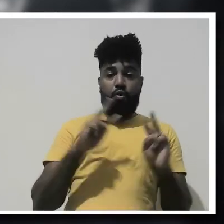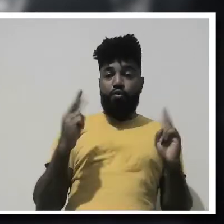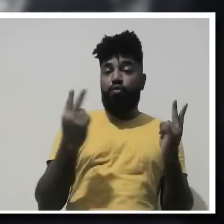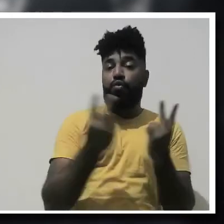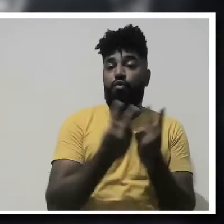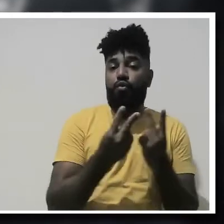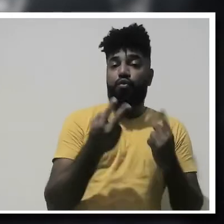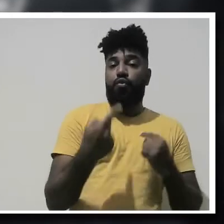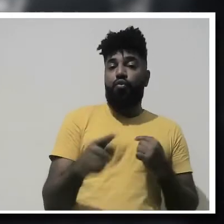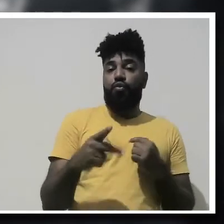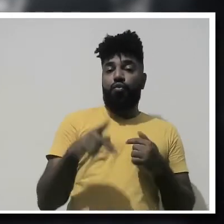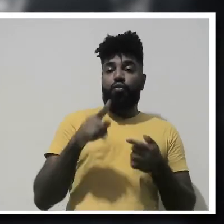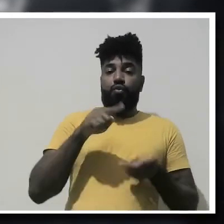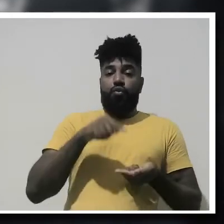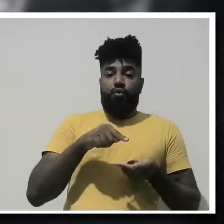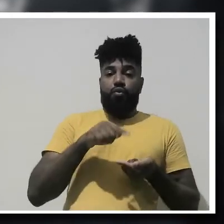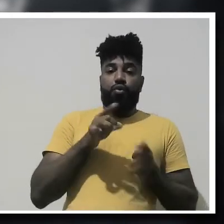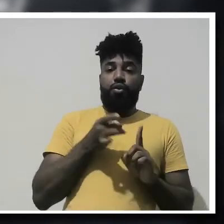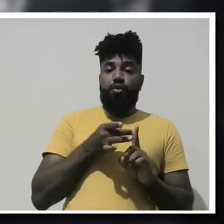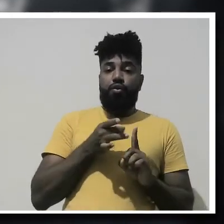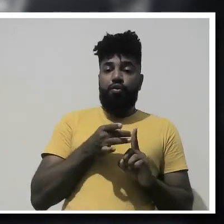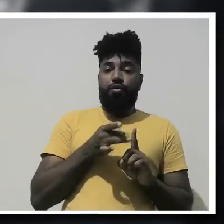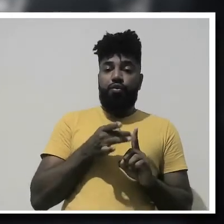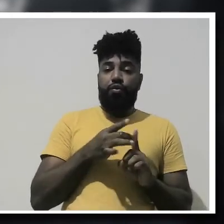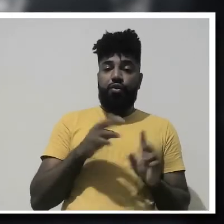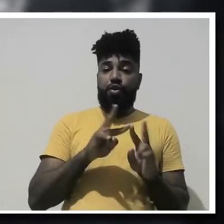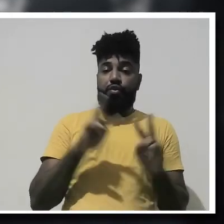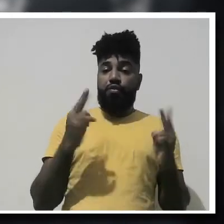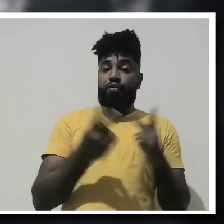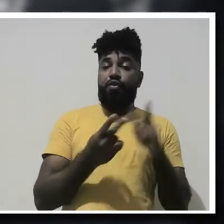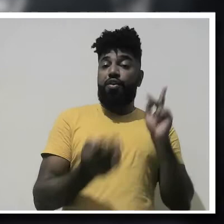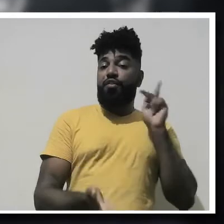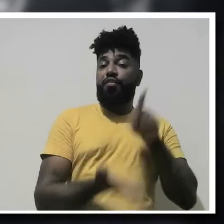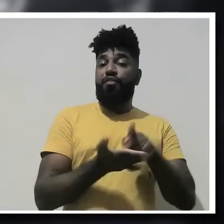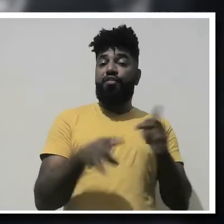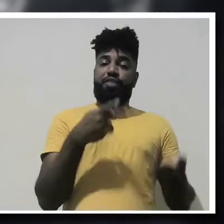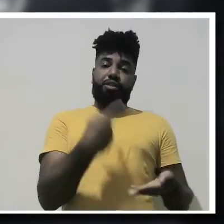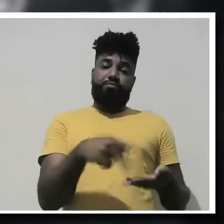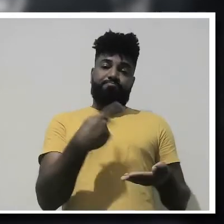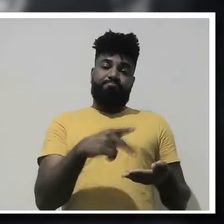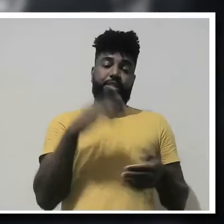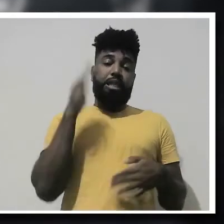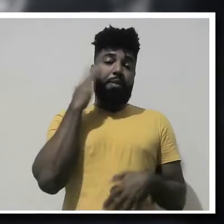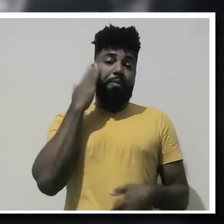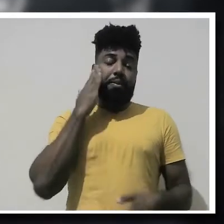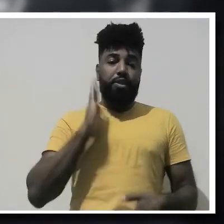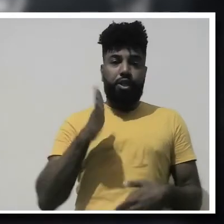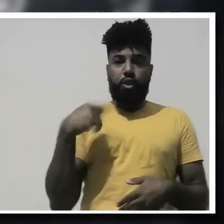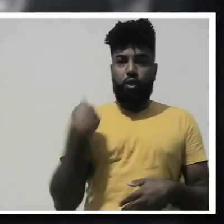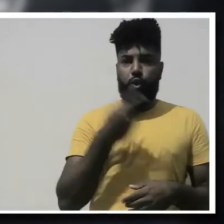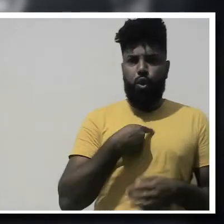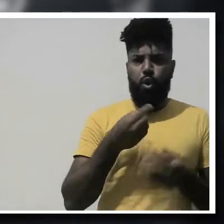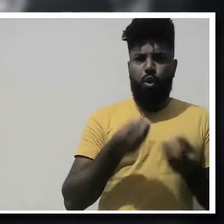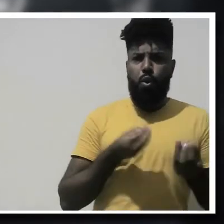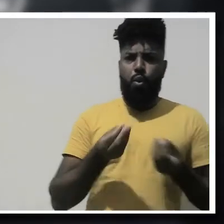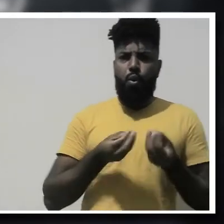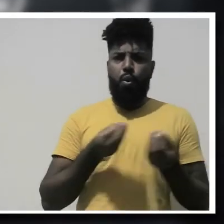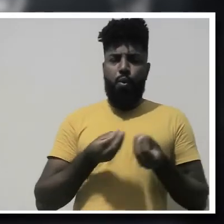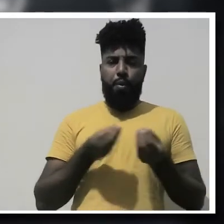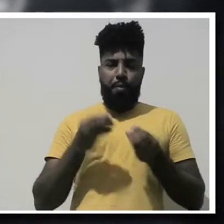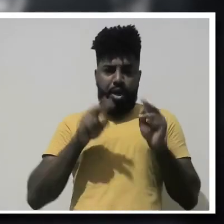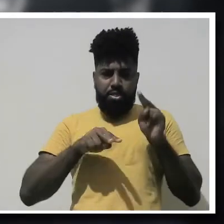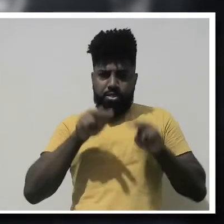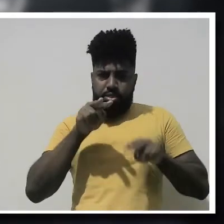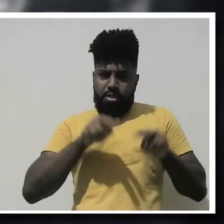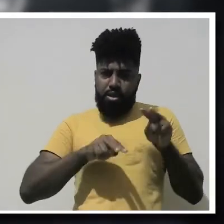de 9,931 ml. E olha que bacana, esse é o volume real do nosso piquenômetro. Então, sabendo isso, a gente tem condições